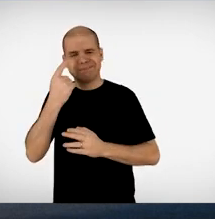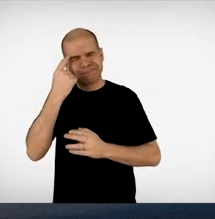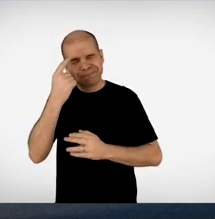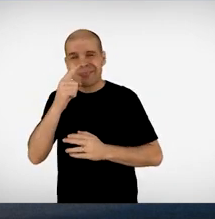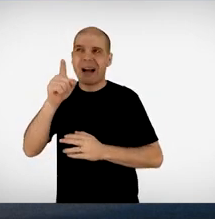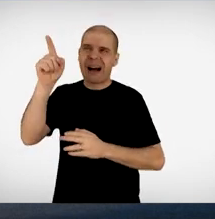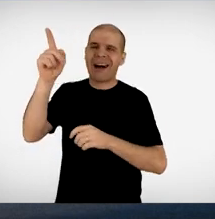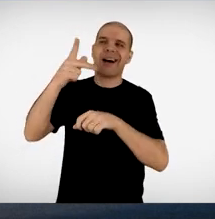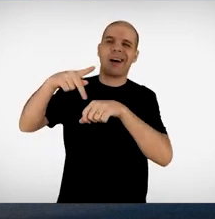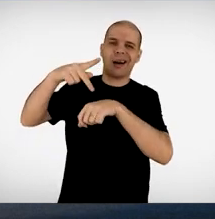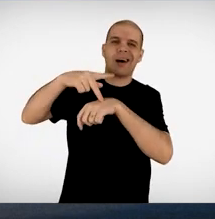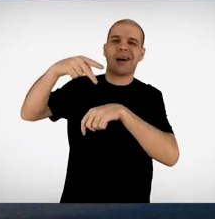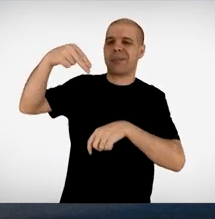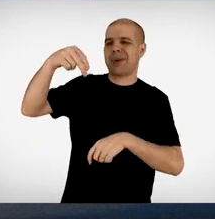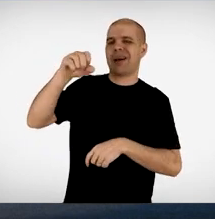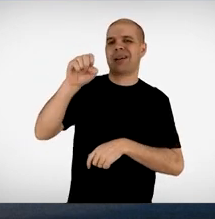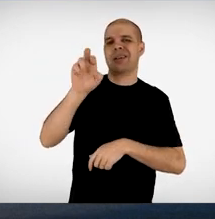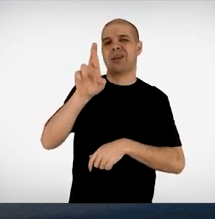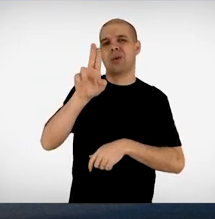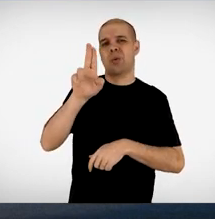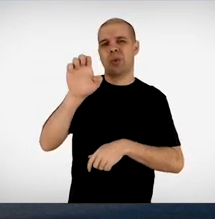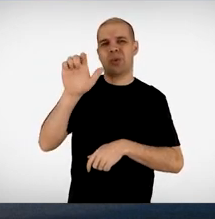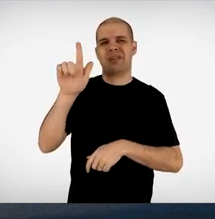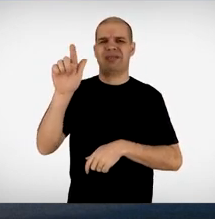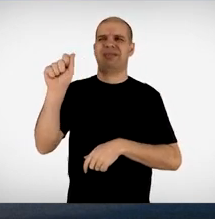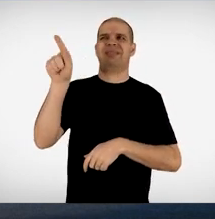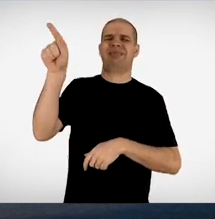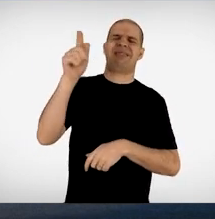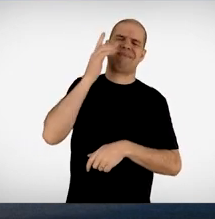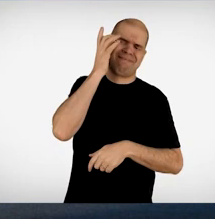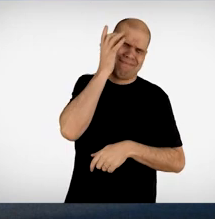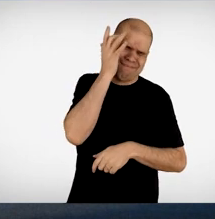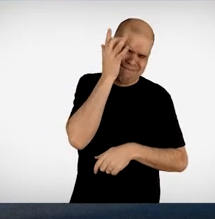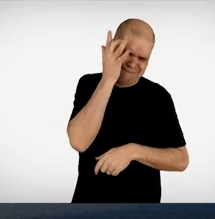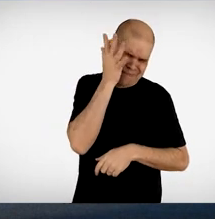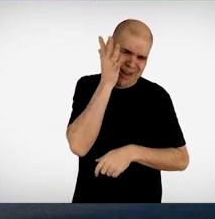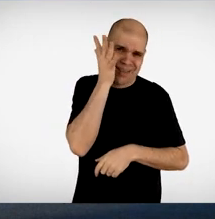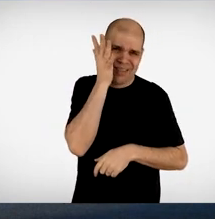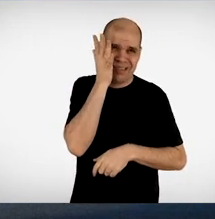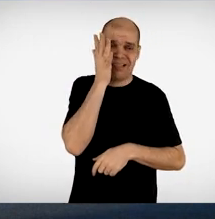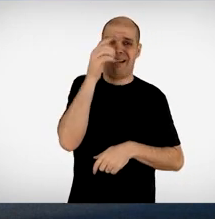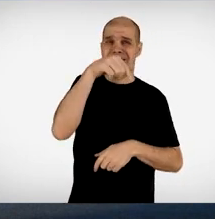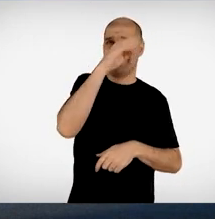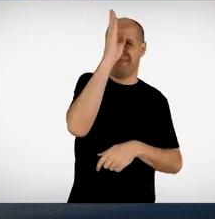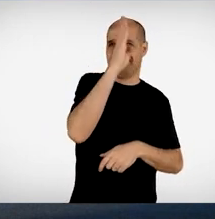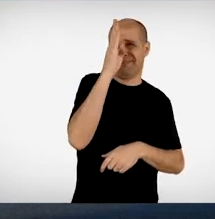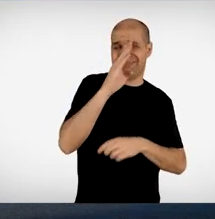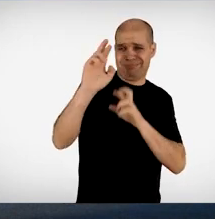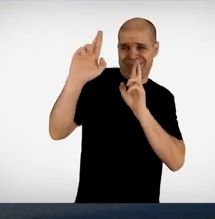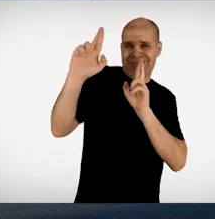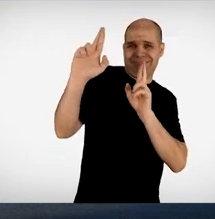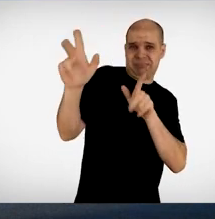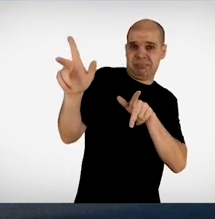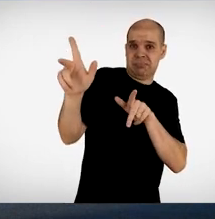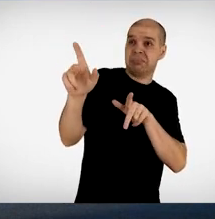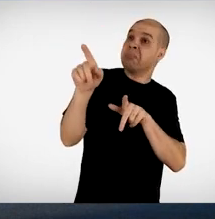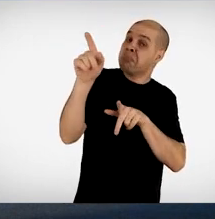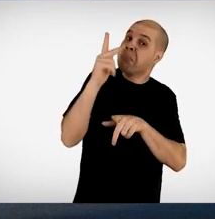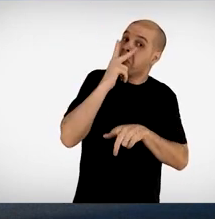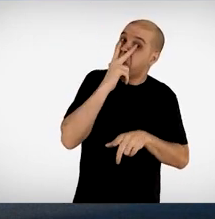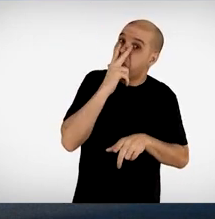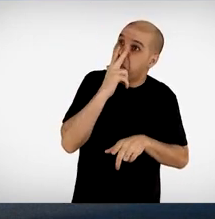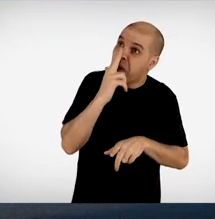Noruega é fácil, vai fazer isso aqui. Eu pensei que a Julie era uma mulher chegando aos 30 anos, no ano de 2021, num